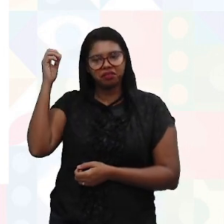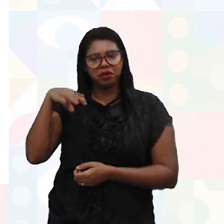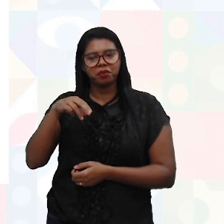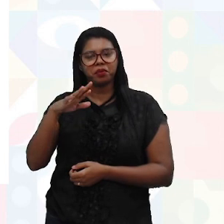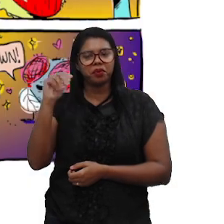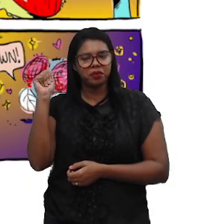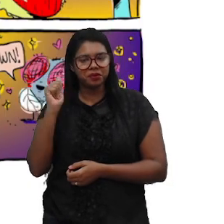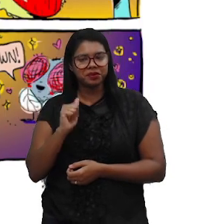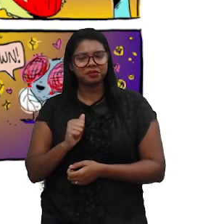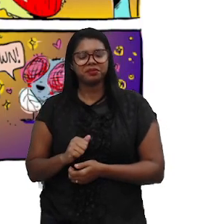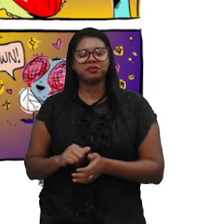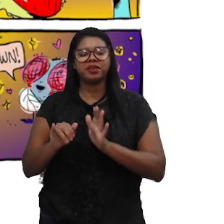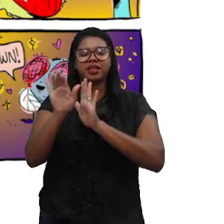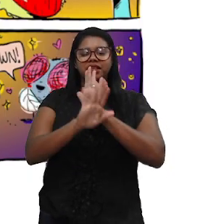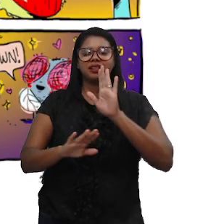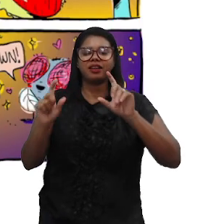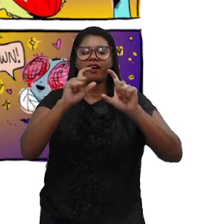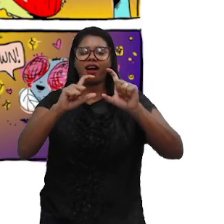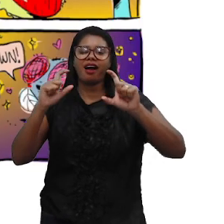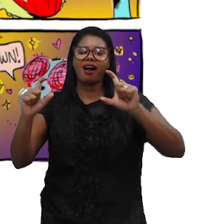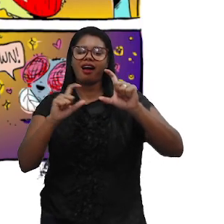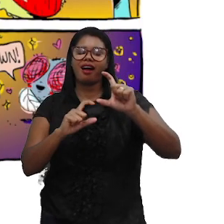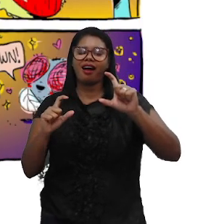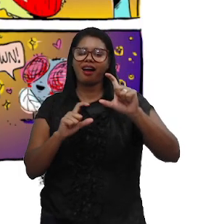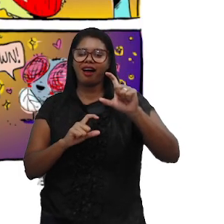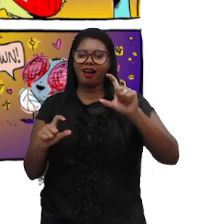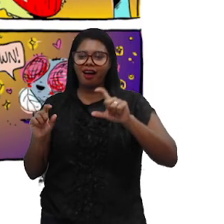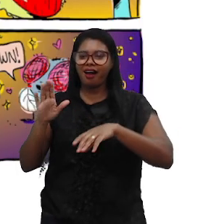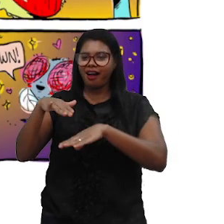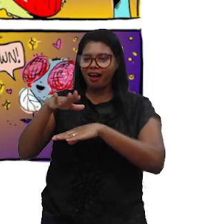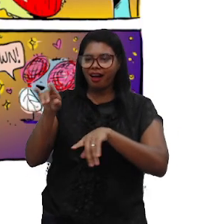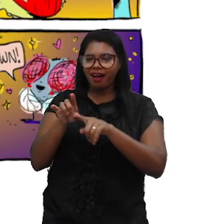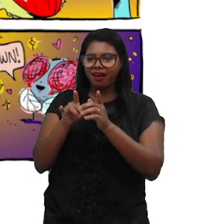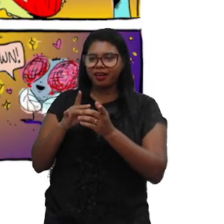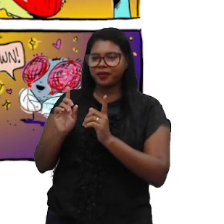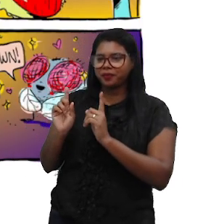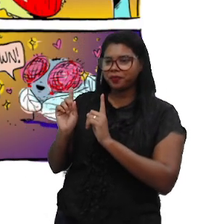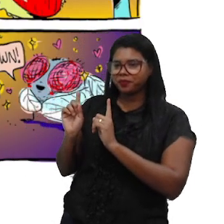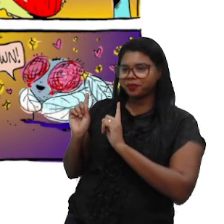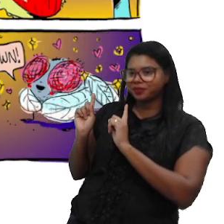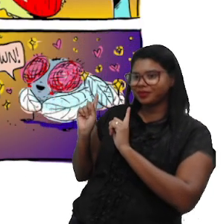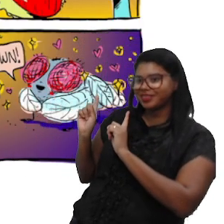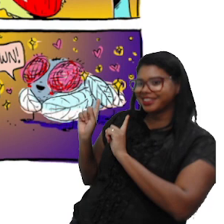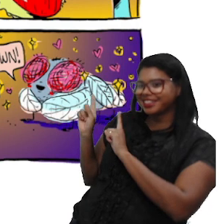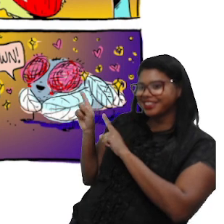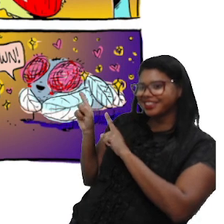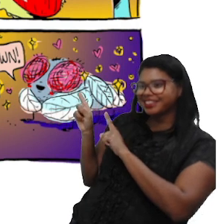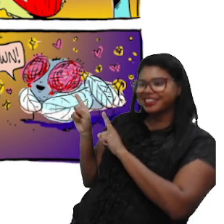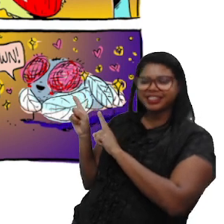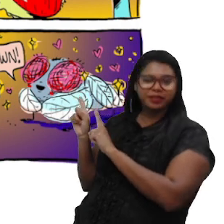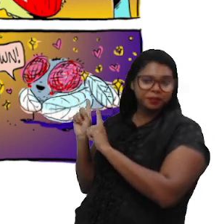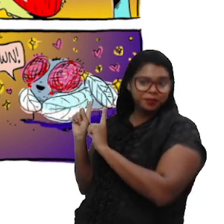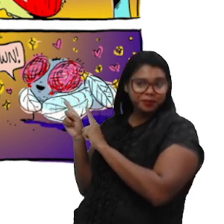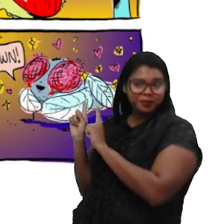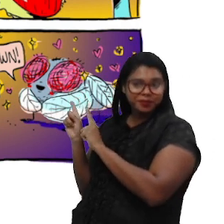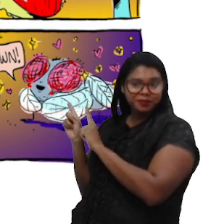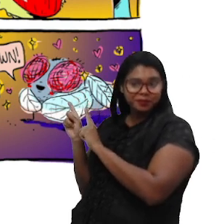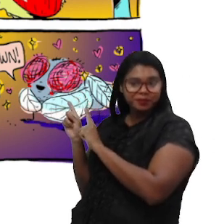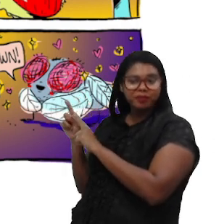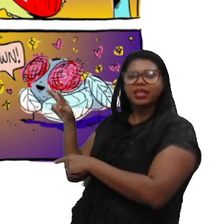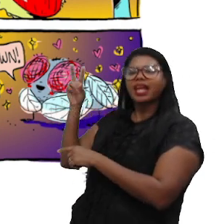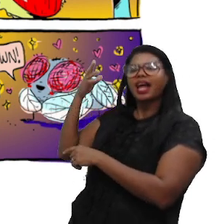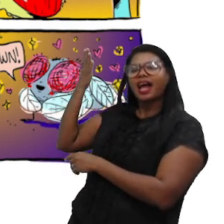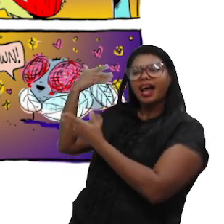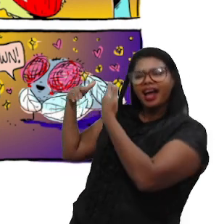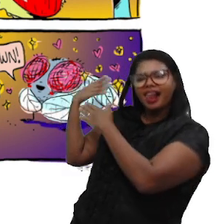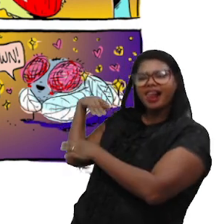A ilustração em quadrinho, que eu acho que é o que a gente mais consumiu na infância principalmente, né? Nos HQs, aquelas historinhas de